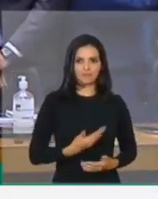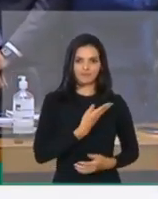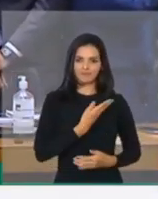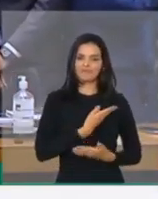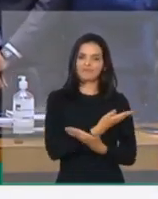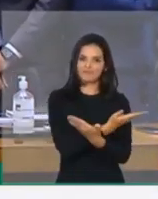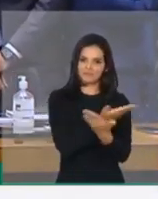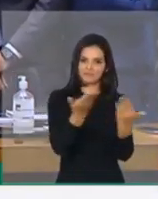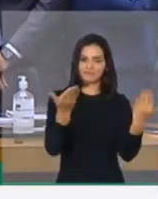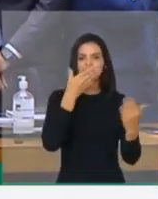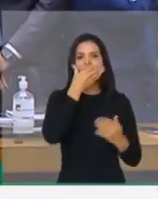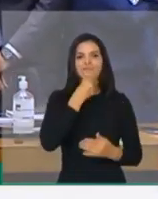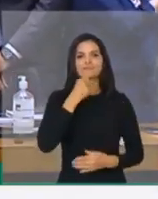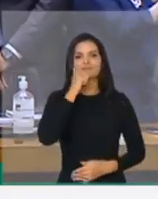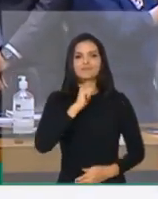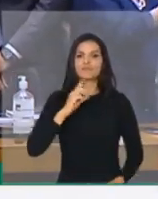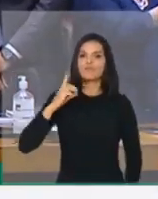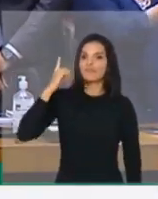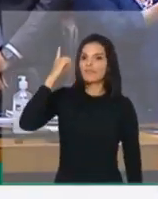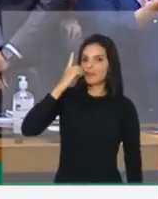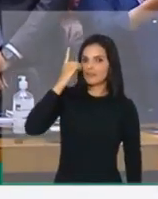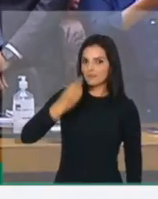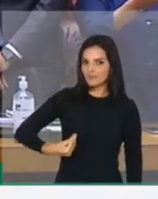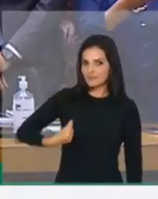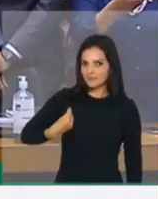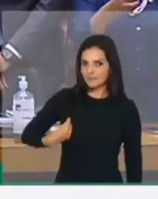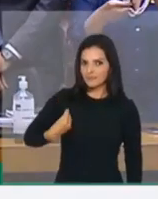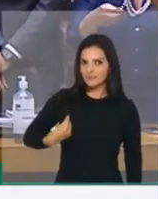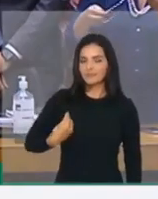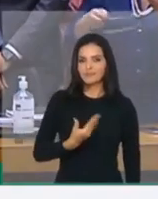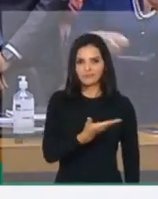minhas amigas deputados e deputadas,